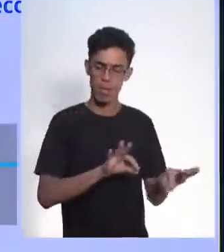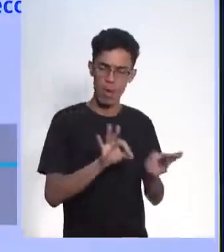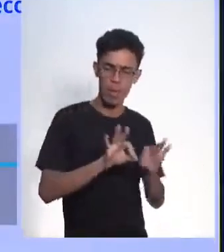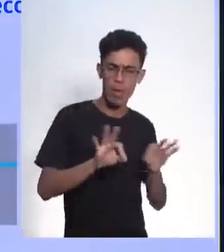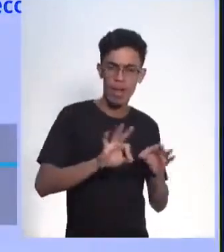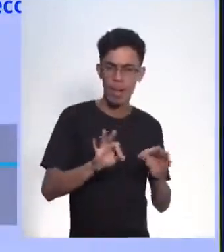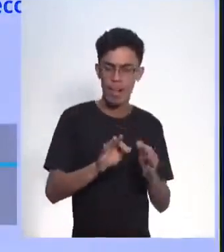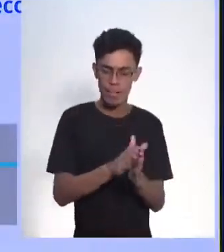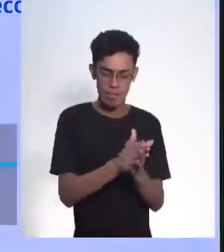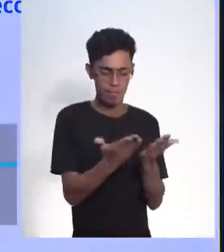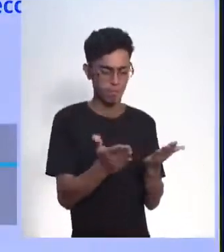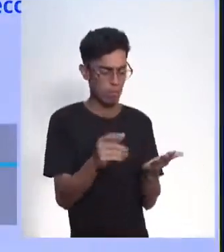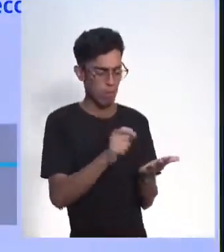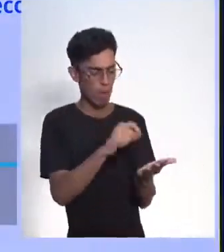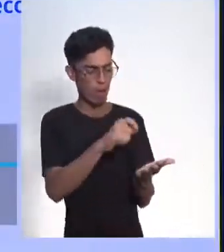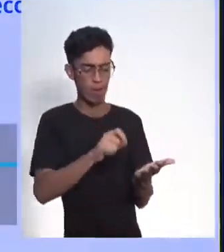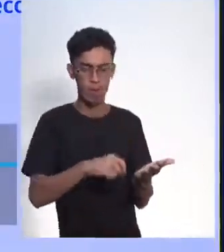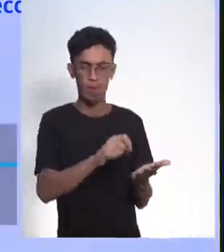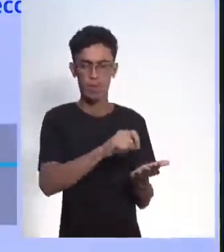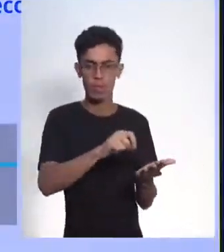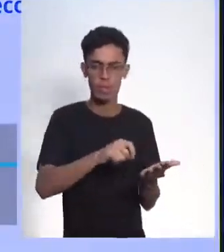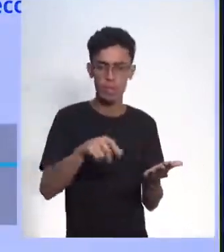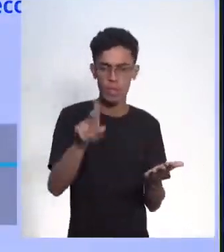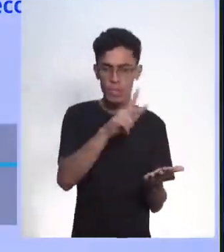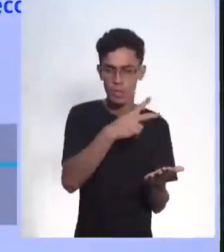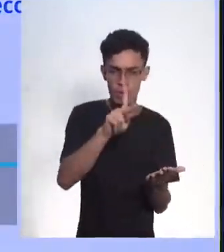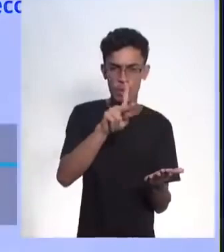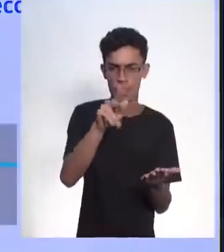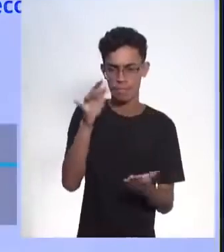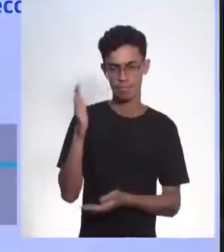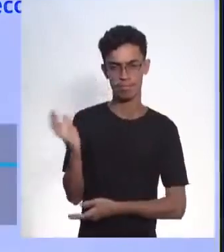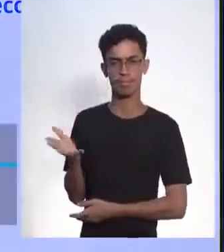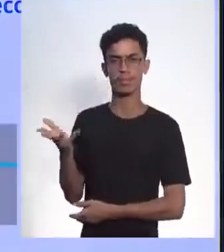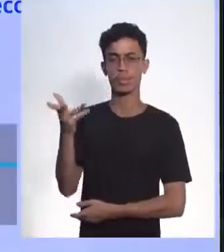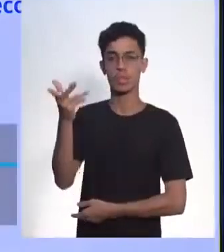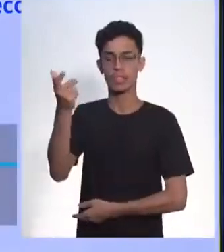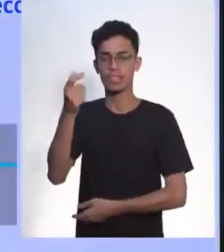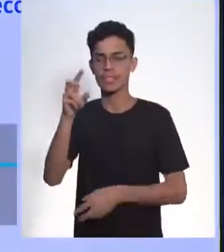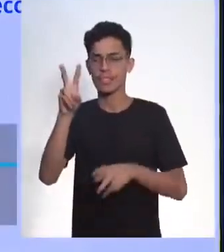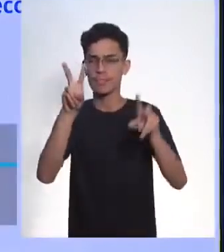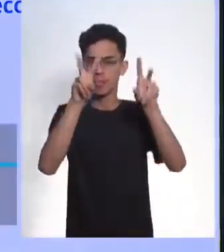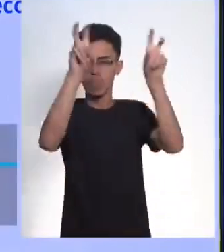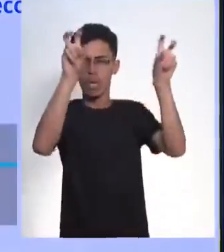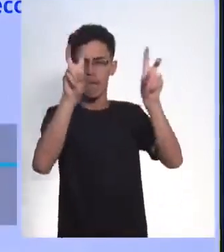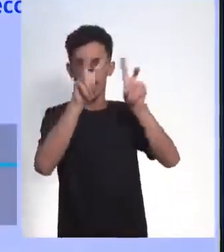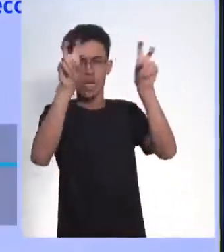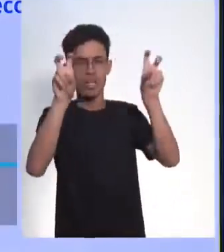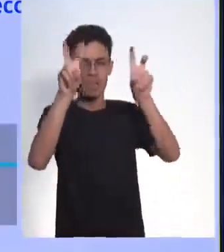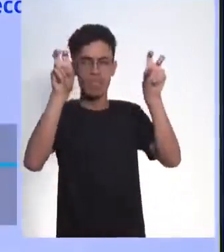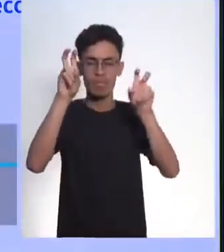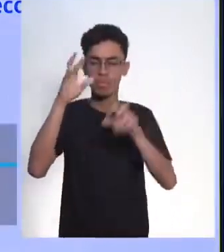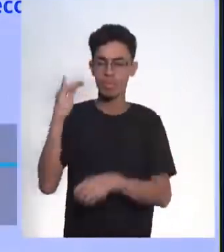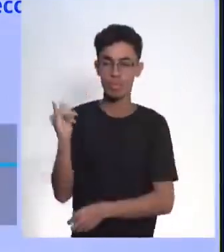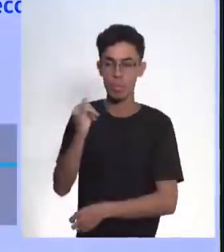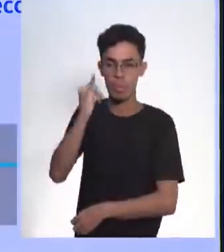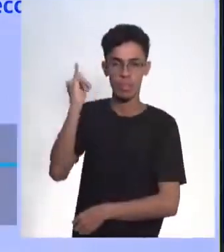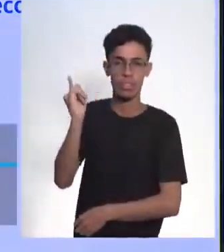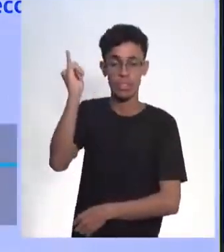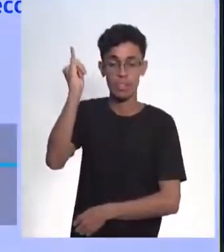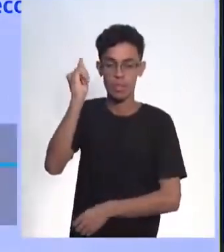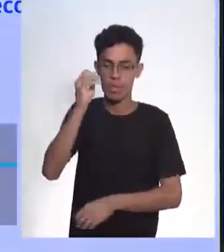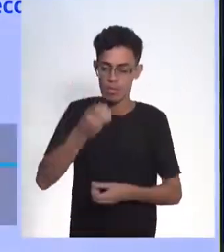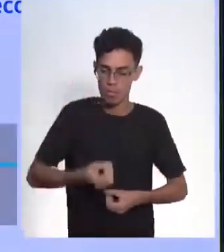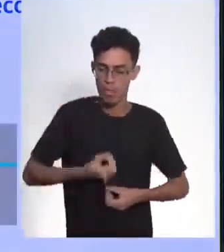no Word, conforme aí as suas habilidades, porque nós temos muitos assuntos interessantes para tratarmos